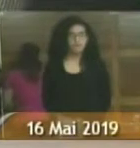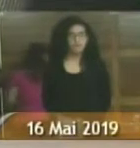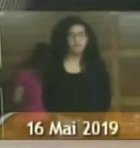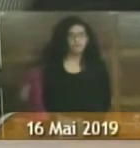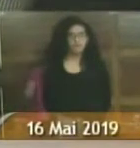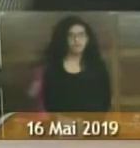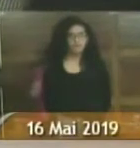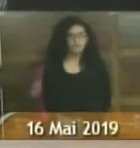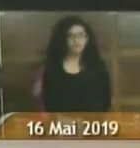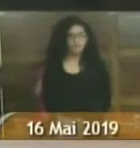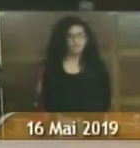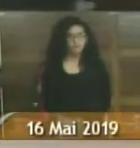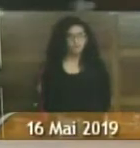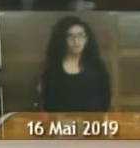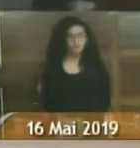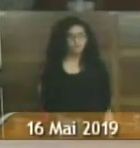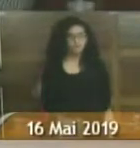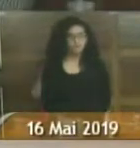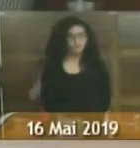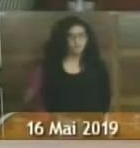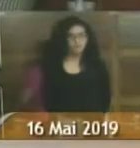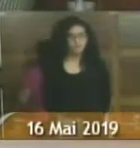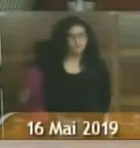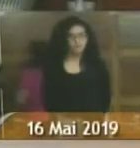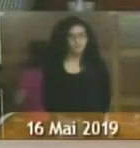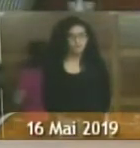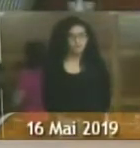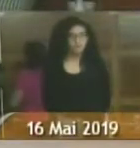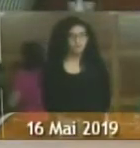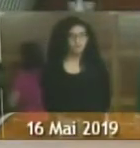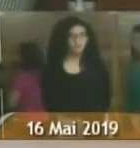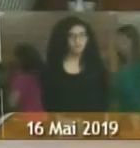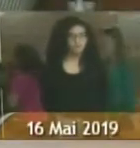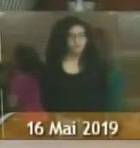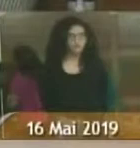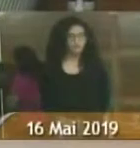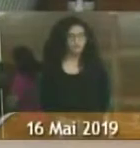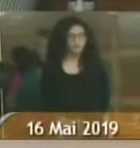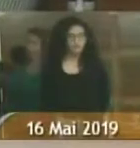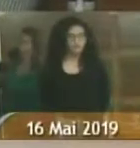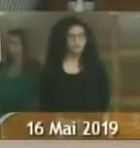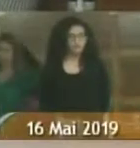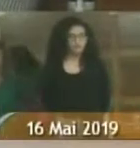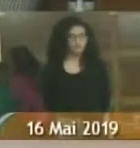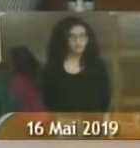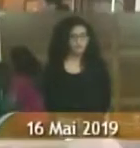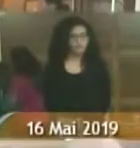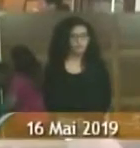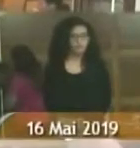digitei. São essas as que constam na ata, senhor presidente.